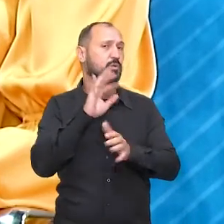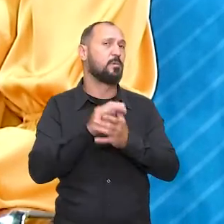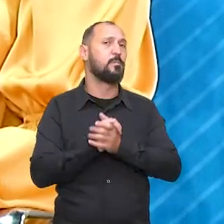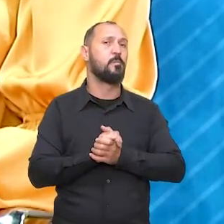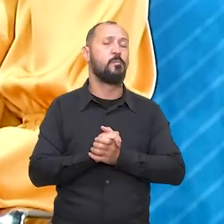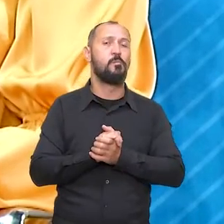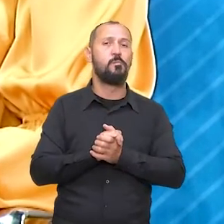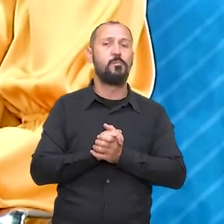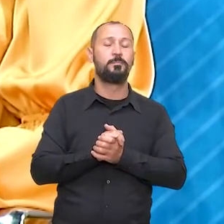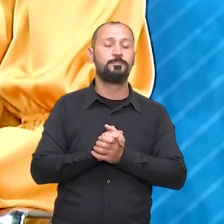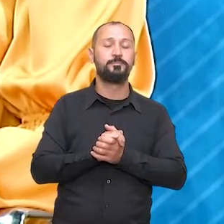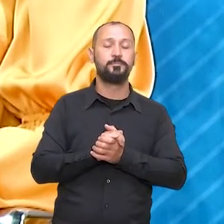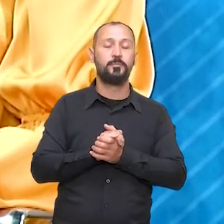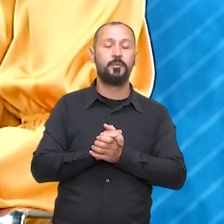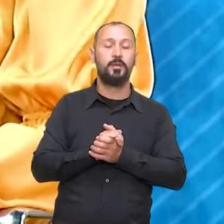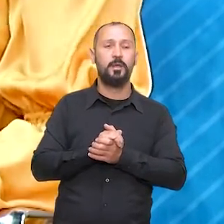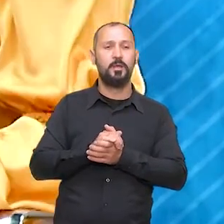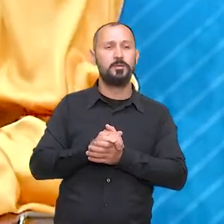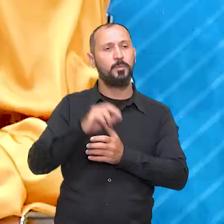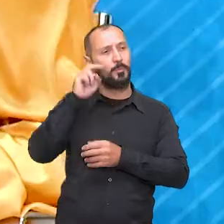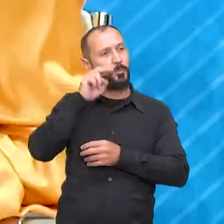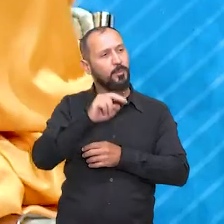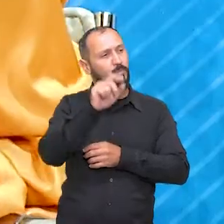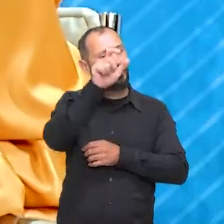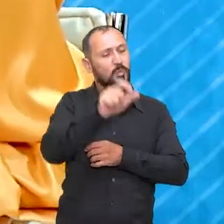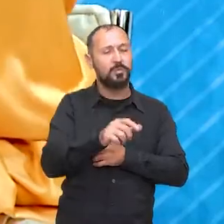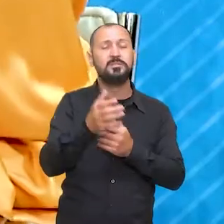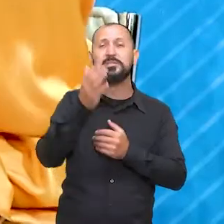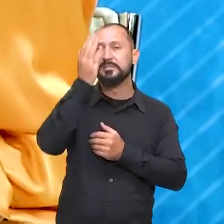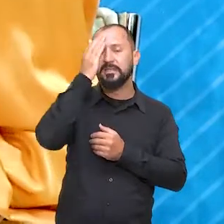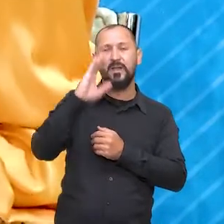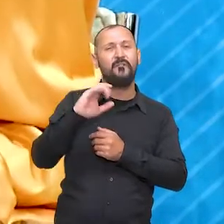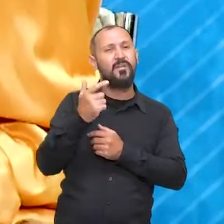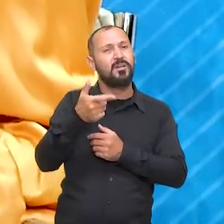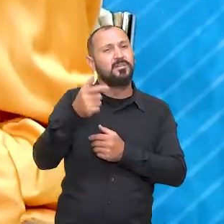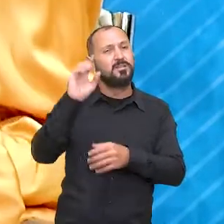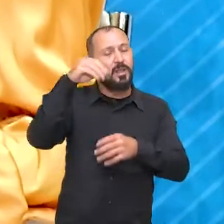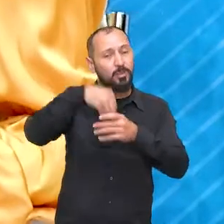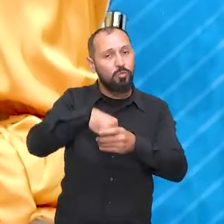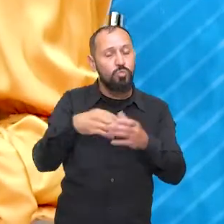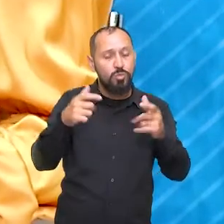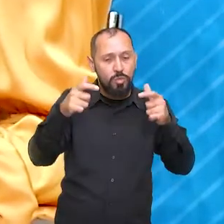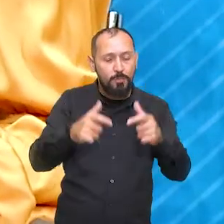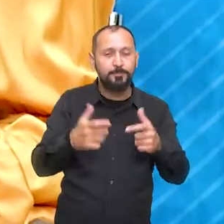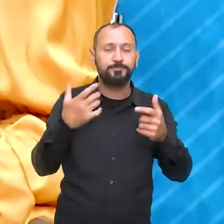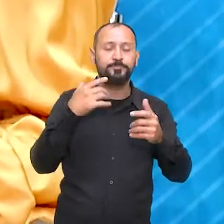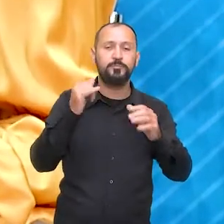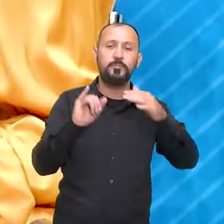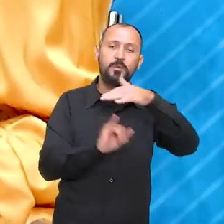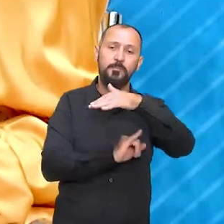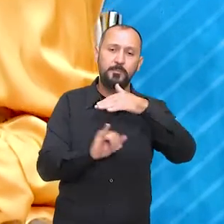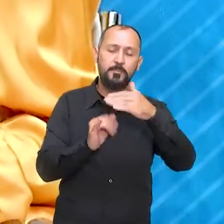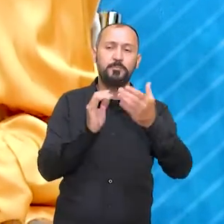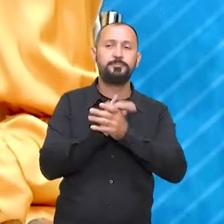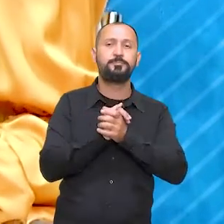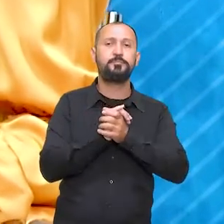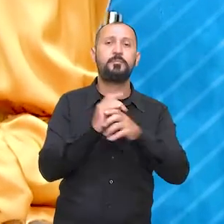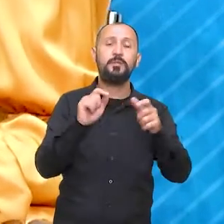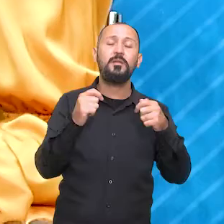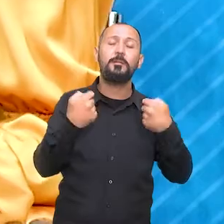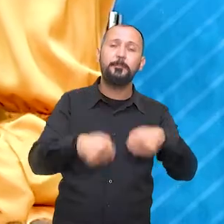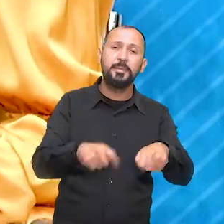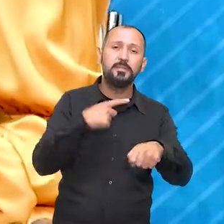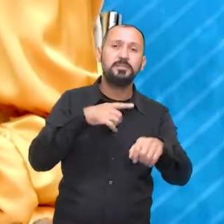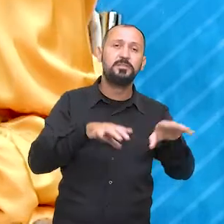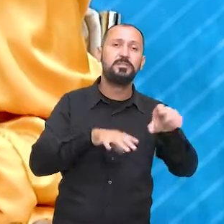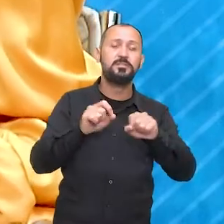bacana, esse olhar para o outro. É evidente que nós estamos dentro de uma casa, né, de uma instituição que